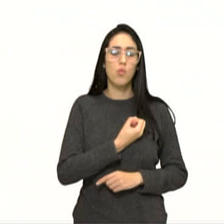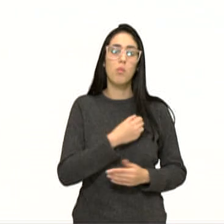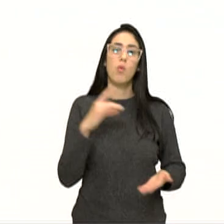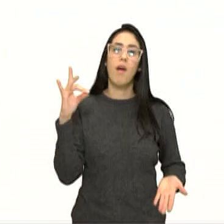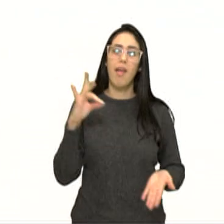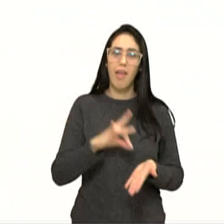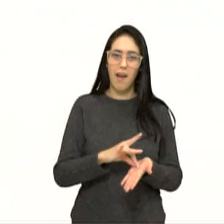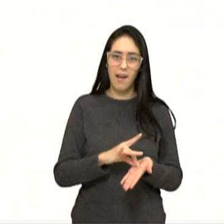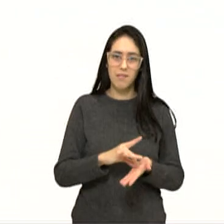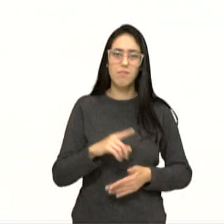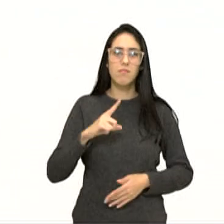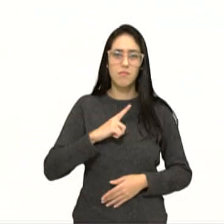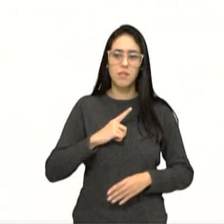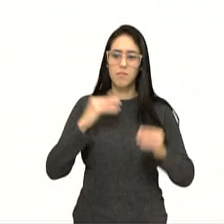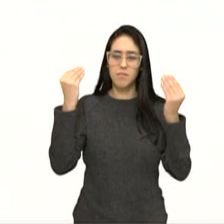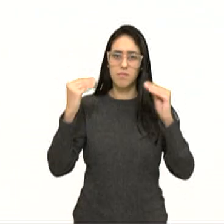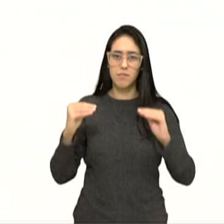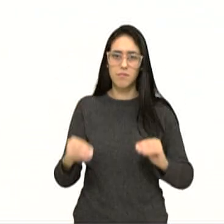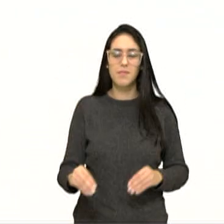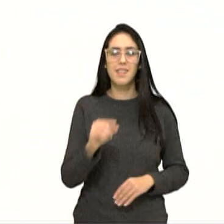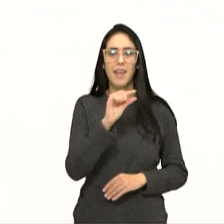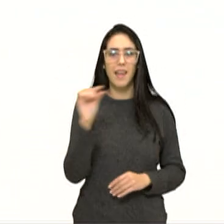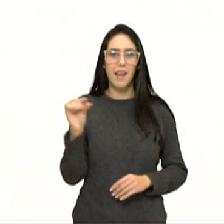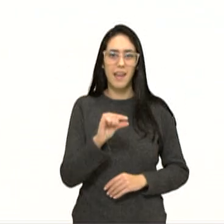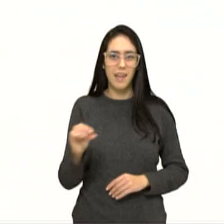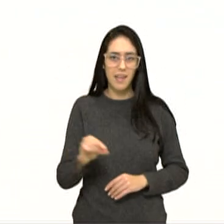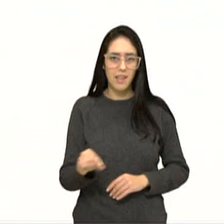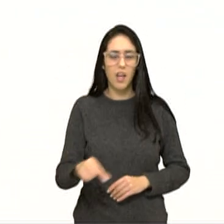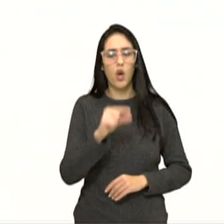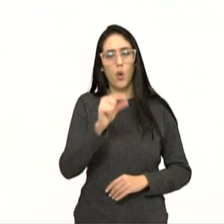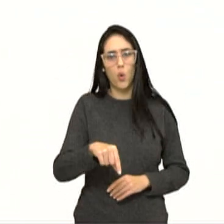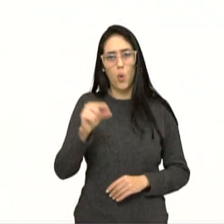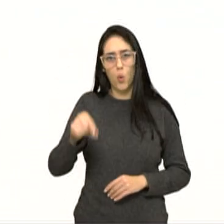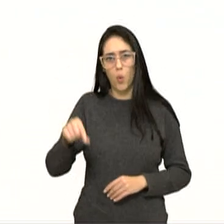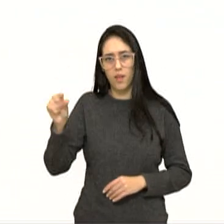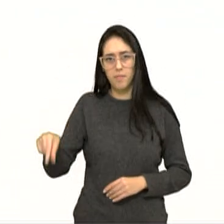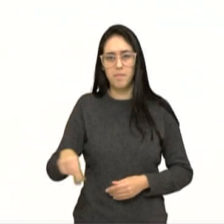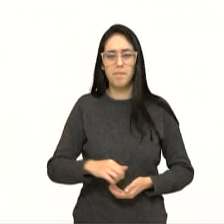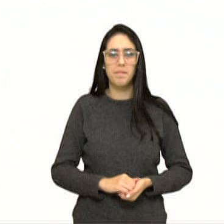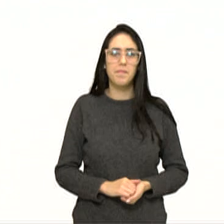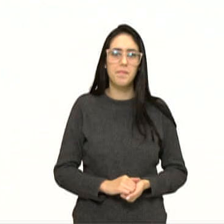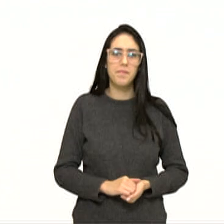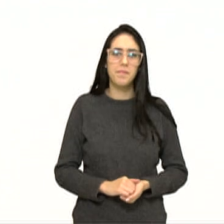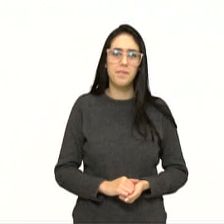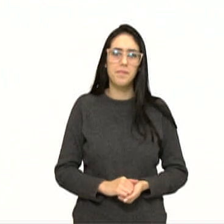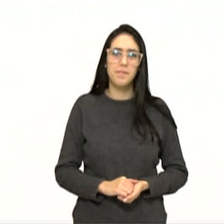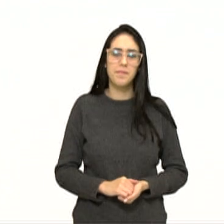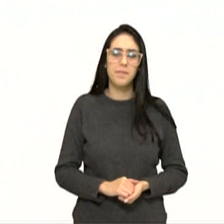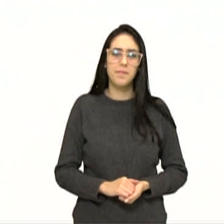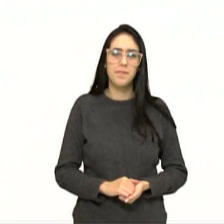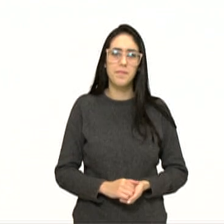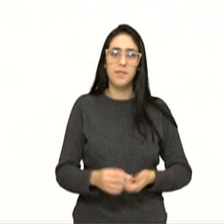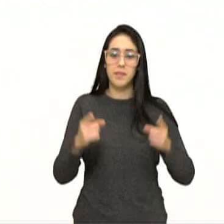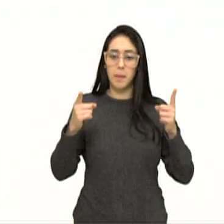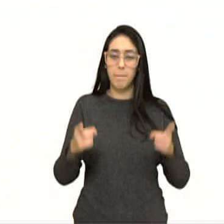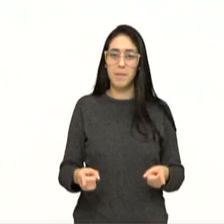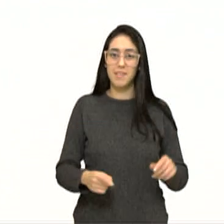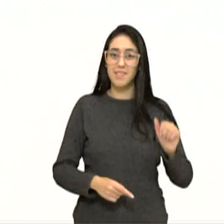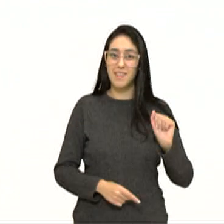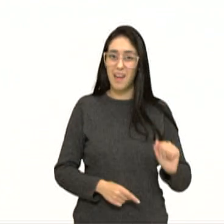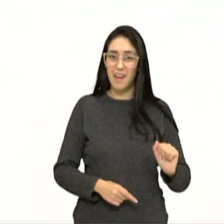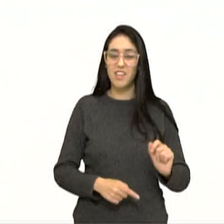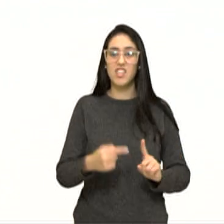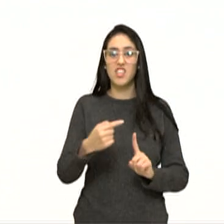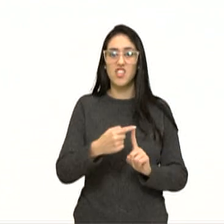reais dispostos em linhas e colunas. A matriz A do